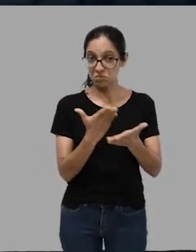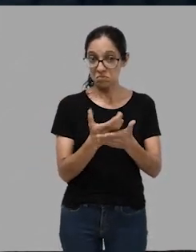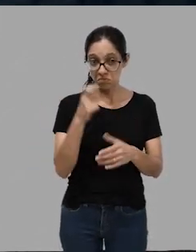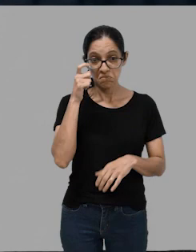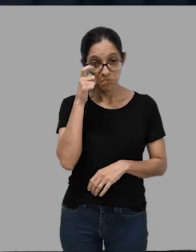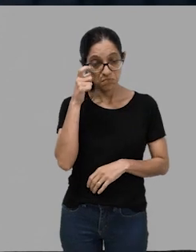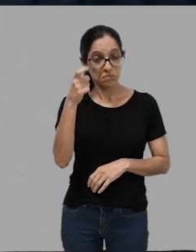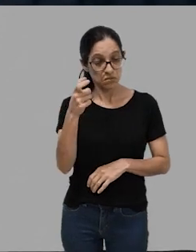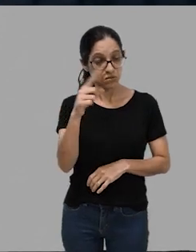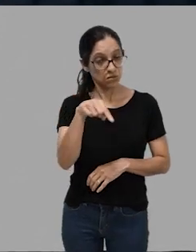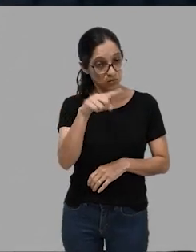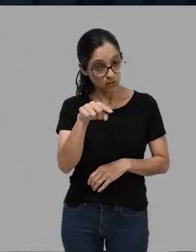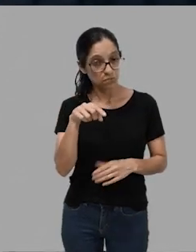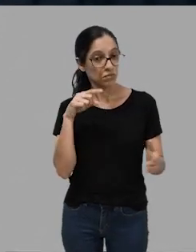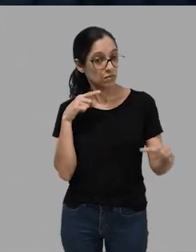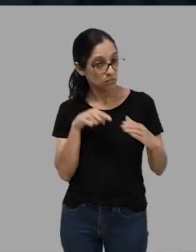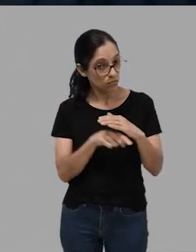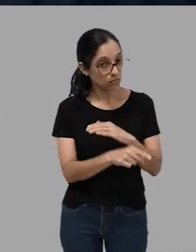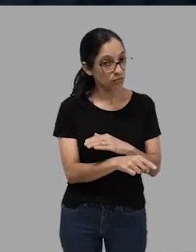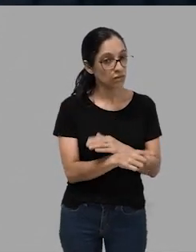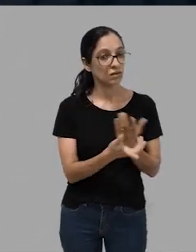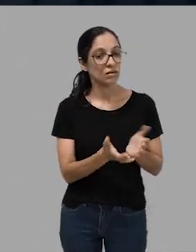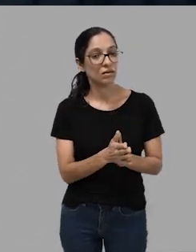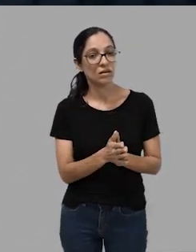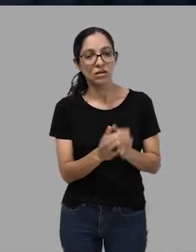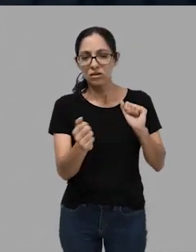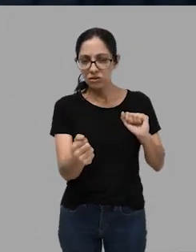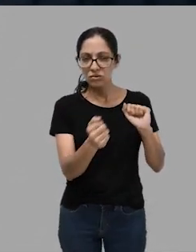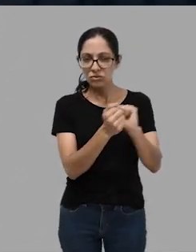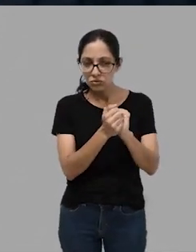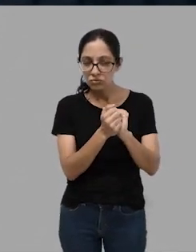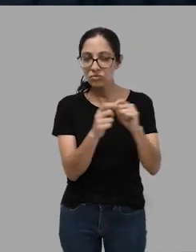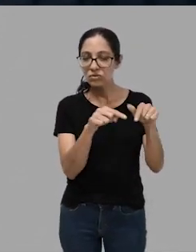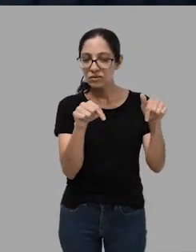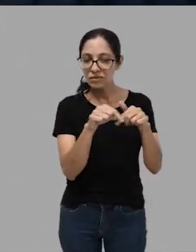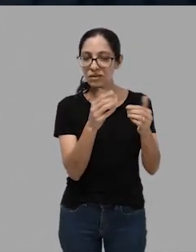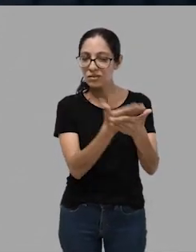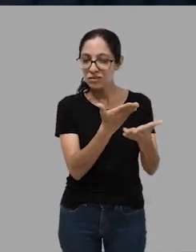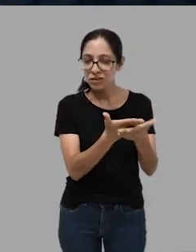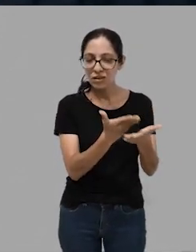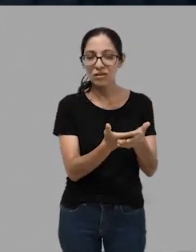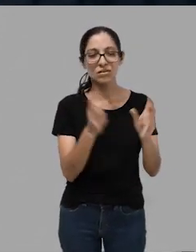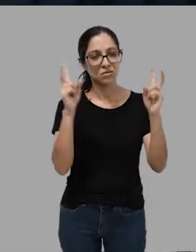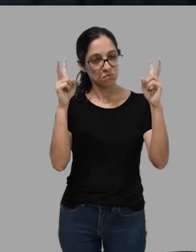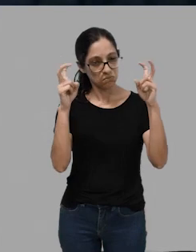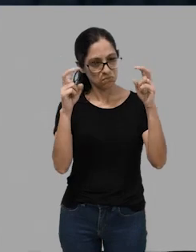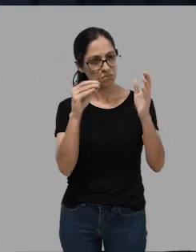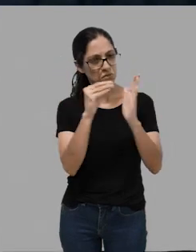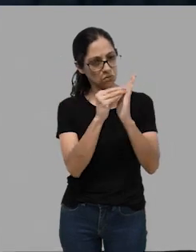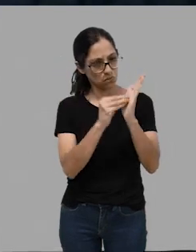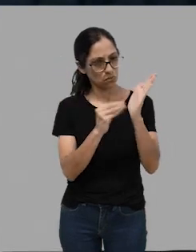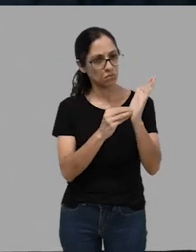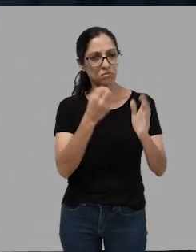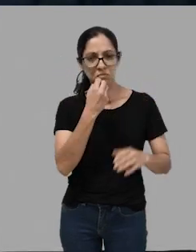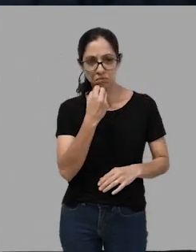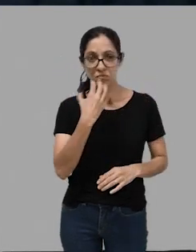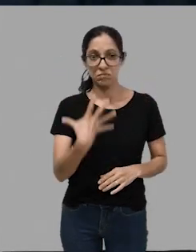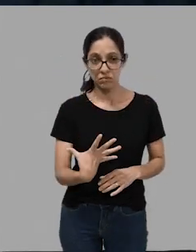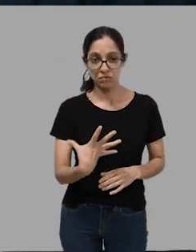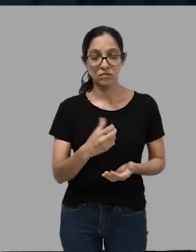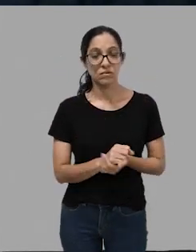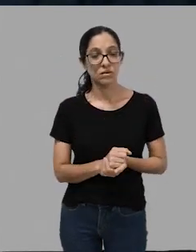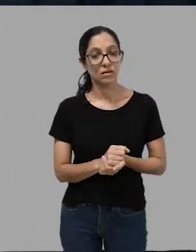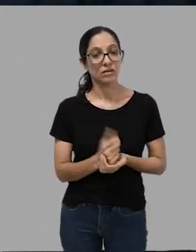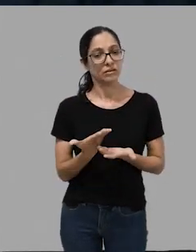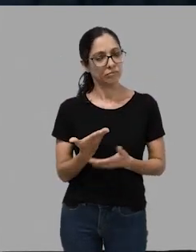e você pode aprofundar na sua sala de aula com seu professor esse assunto rico é interessante e lógico